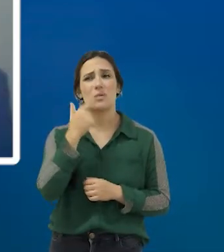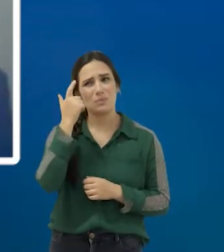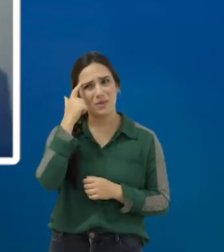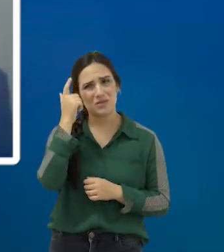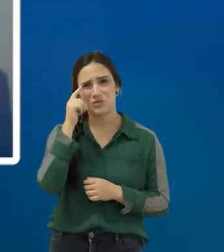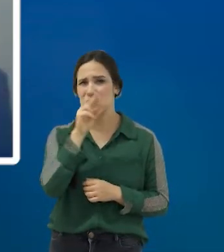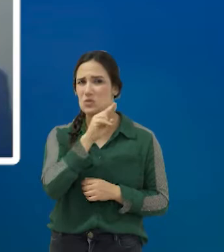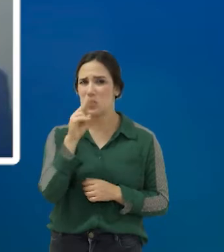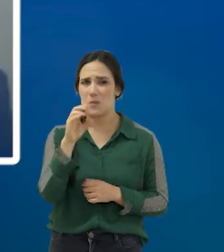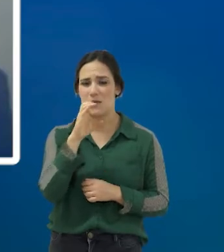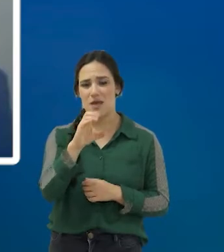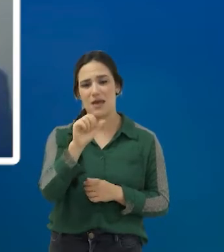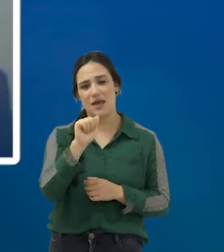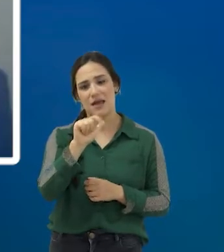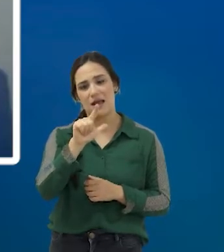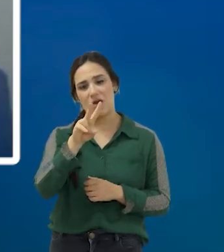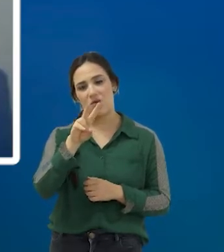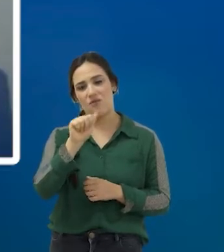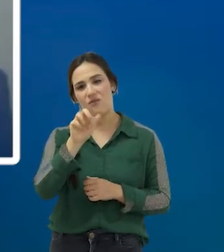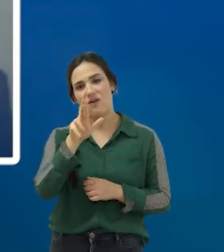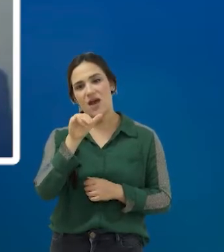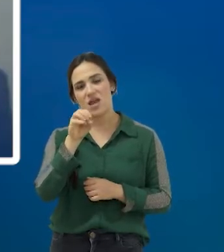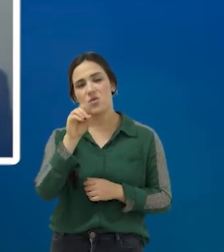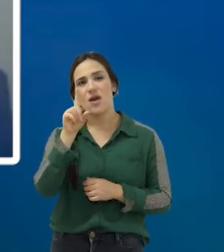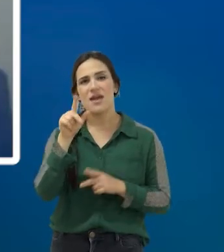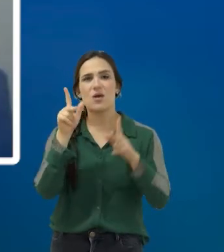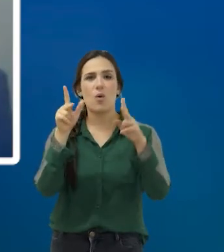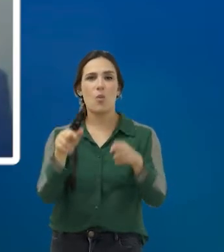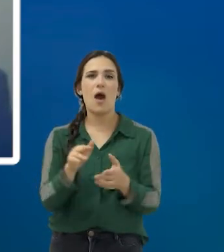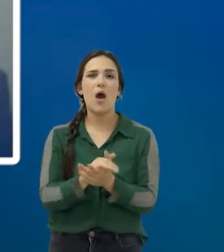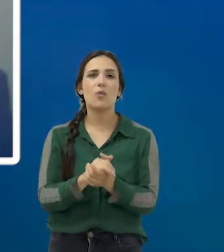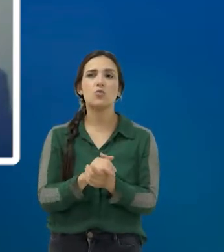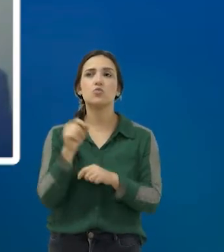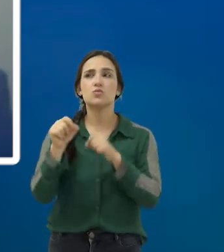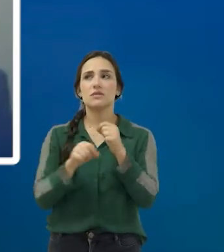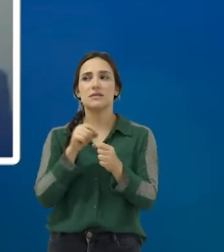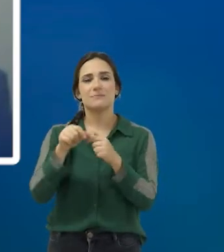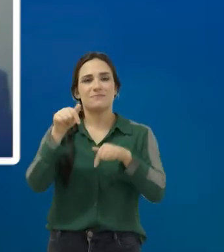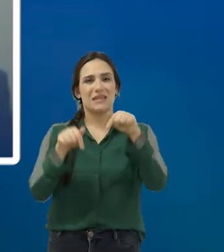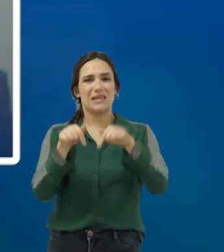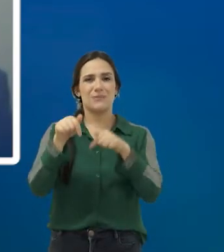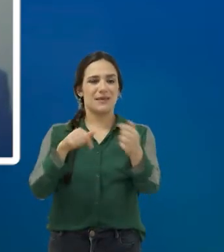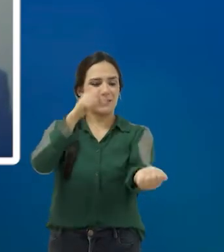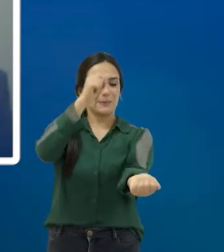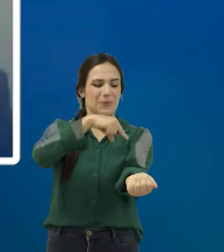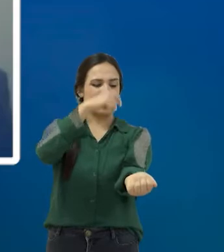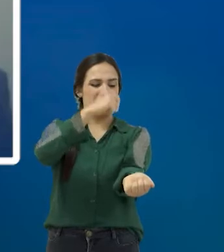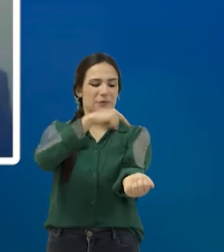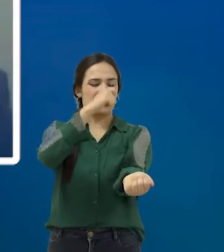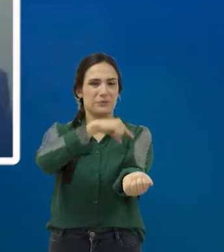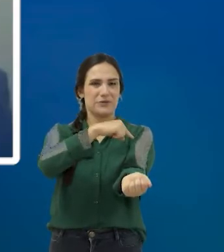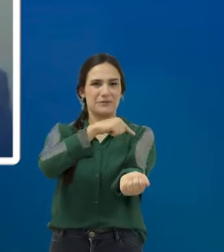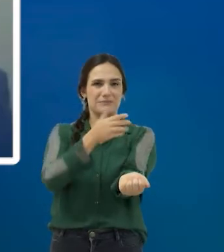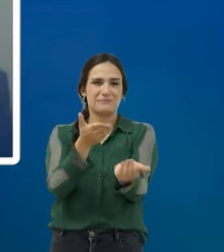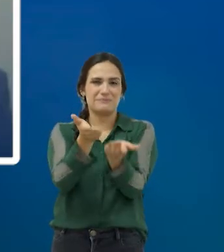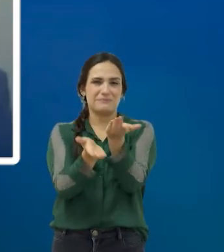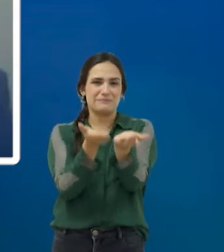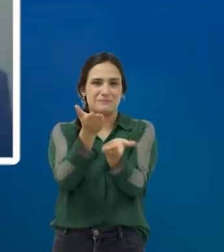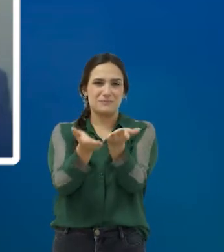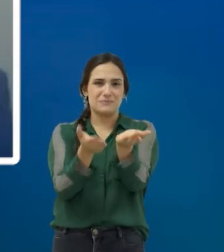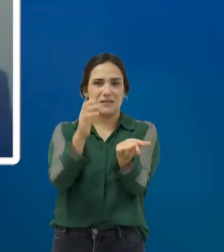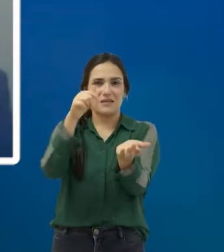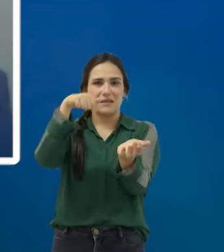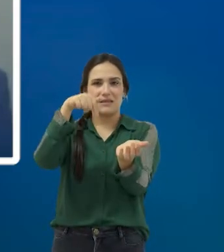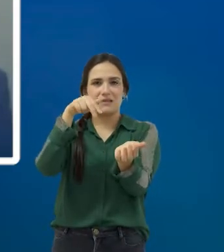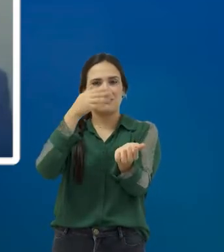calvário, que é a parte quimioterápica. Os pacientes são submetidos a ciclos de quimioterapia, e é uma fase